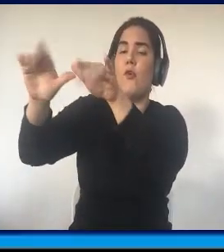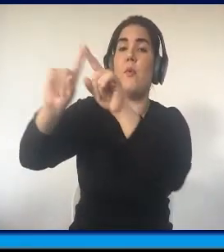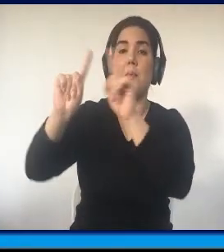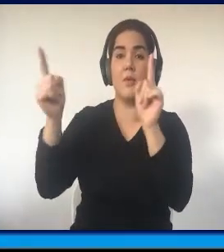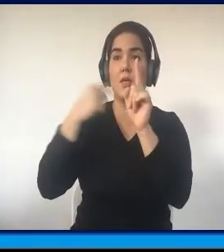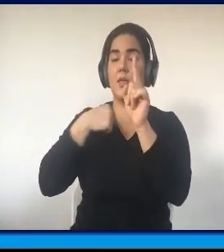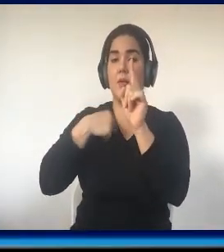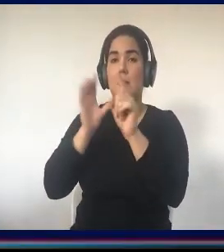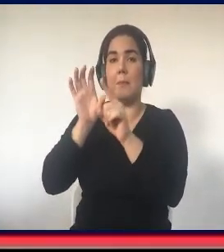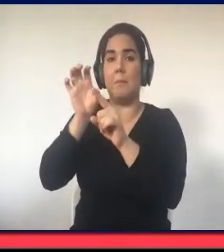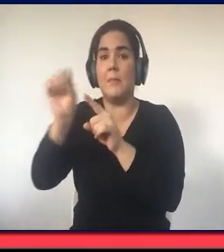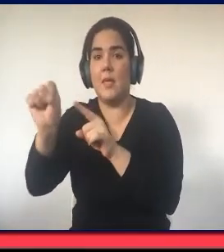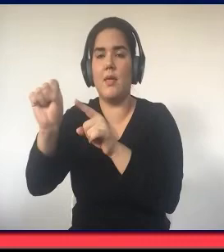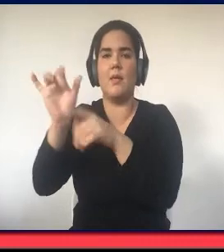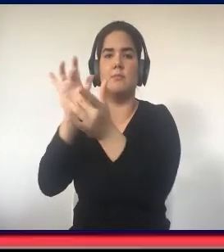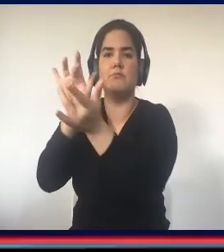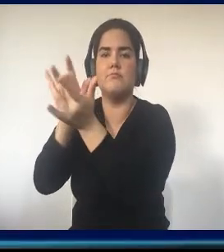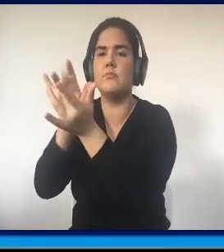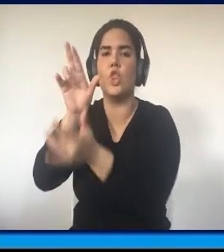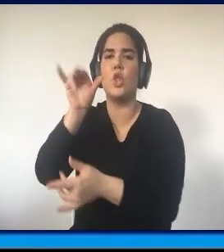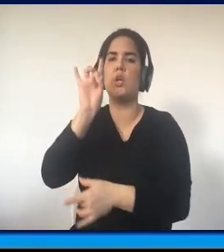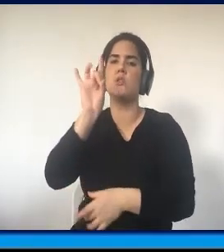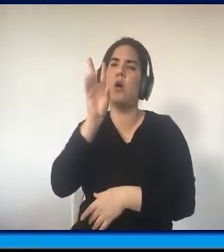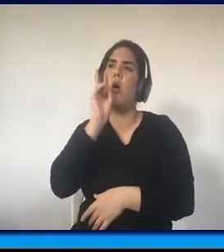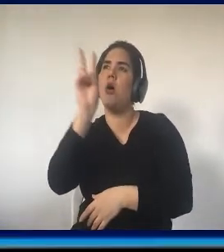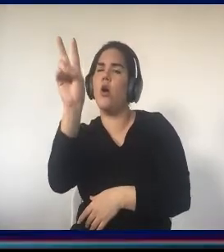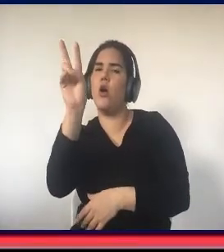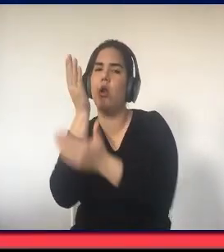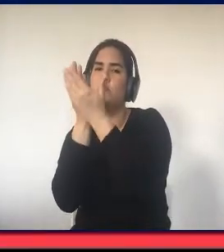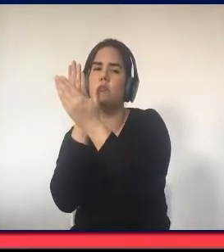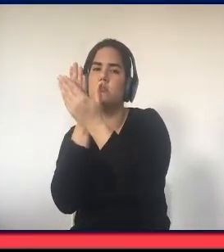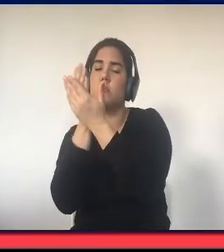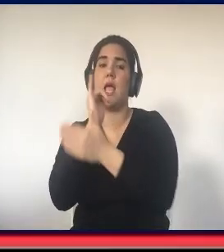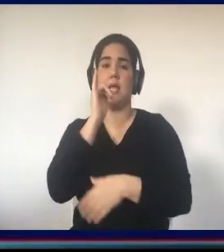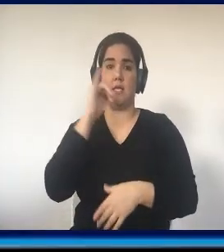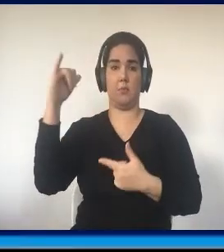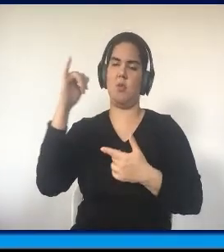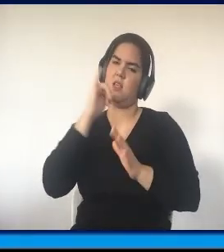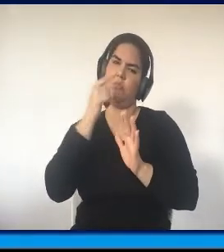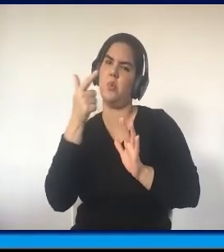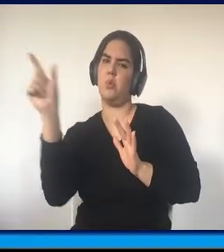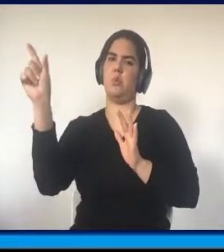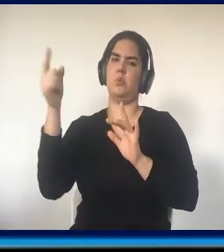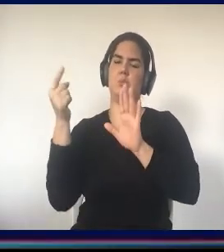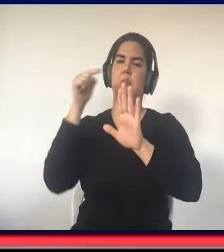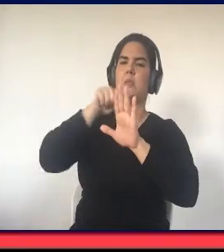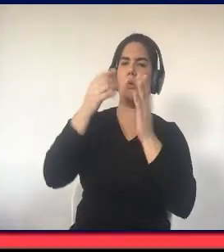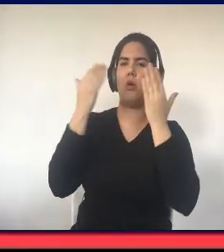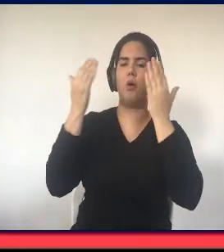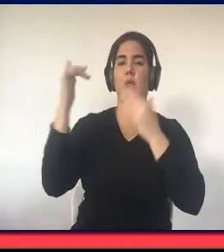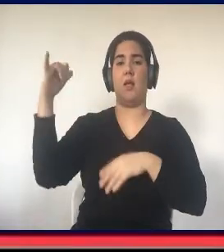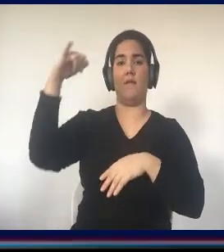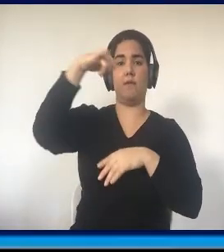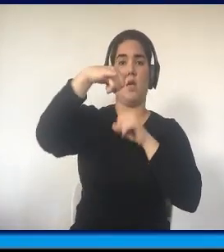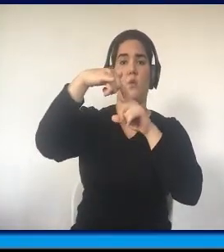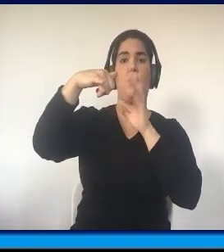vezes, por exemplo, eu sei tudo sobre avião, sei tudo, mas eu nunca subi num avião. O que os recreadores, o que